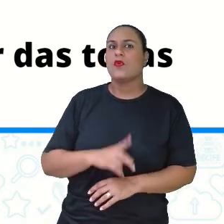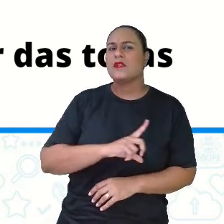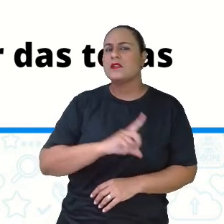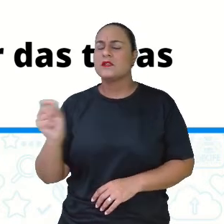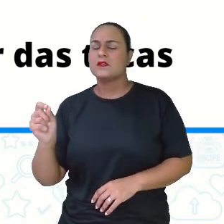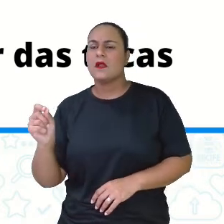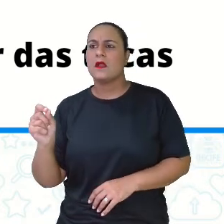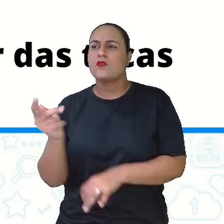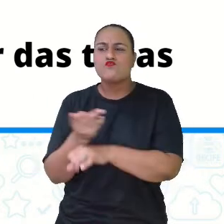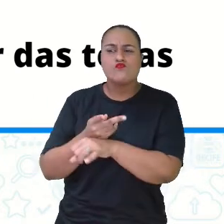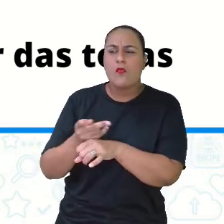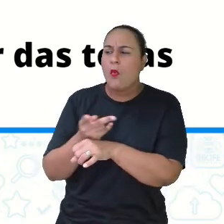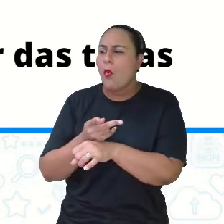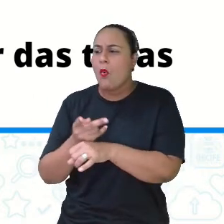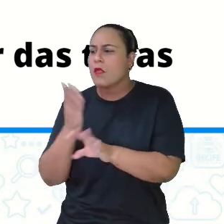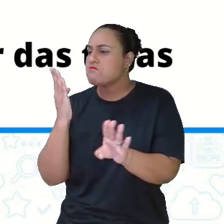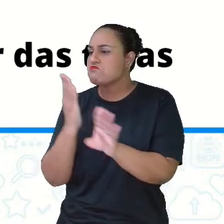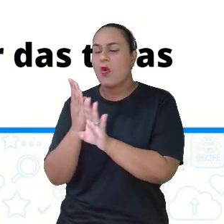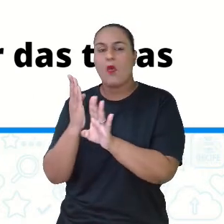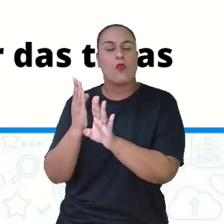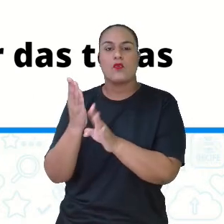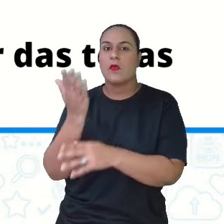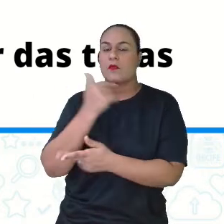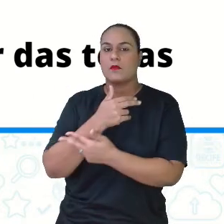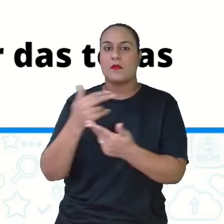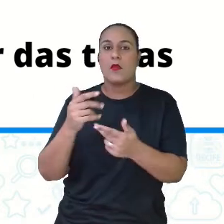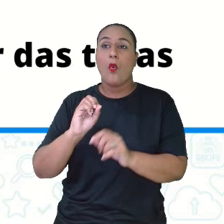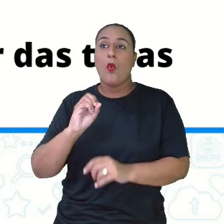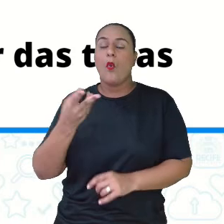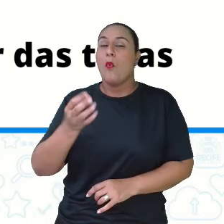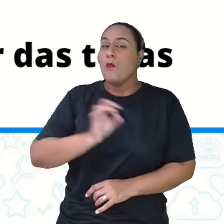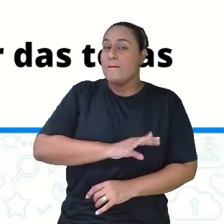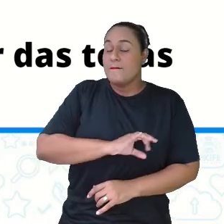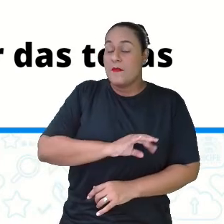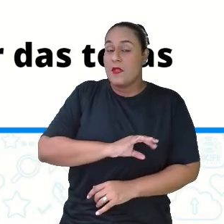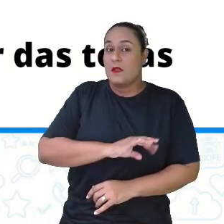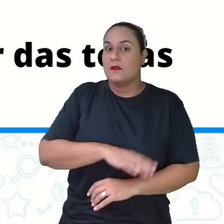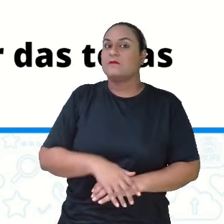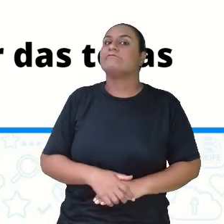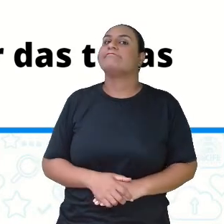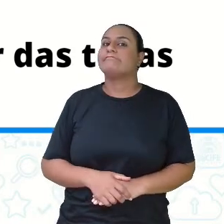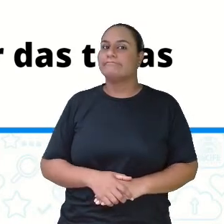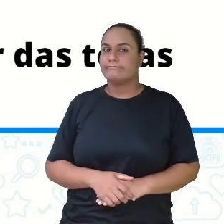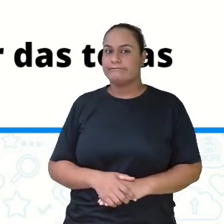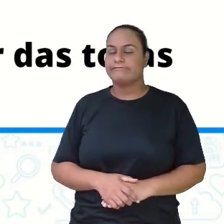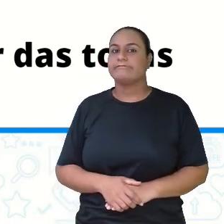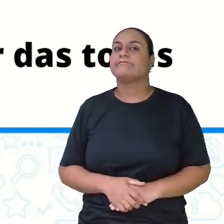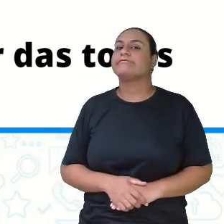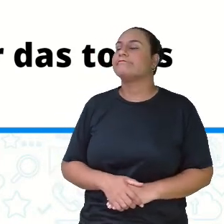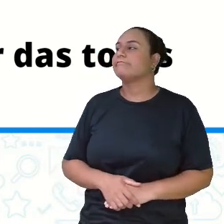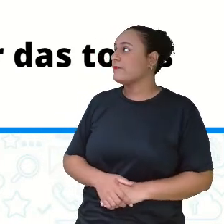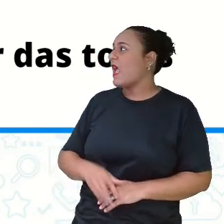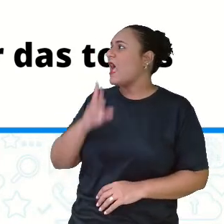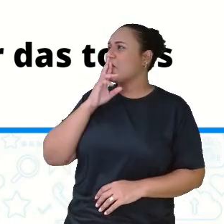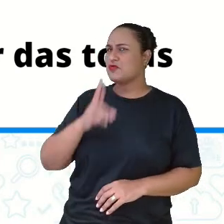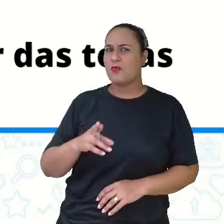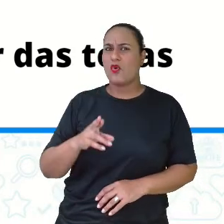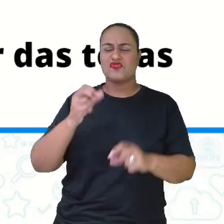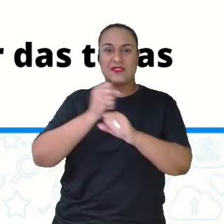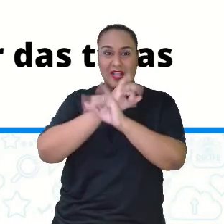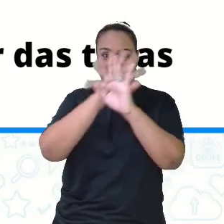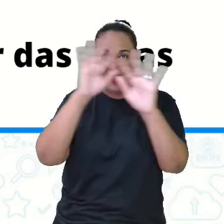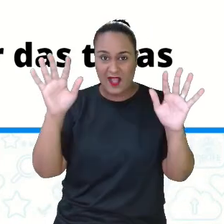comida ou tinham medo de sair das tocas para procurar comida? Essa resposta, ela não está explícita, ela não